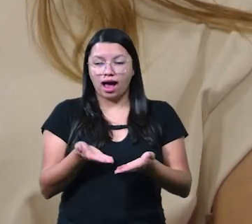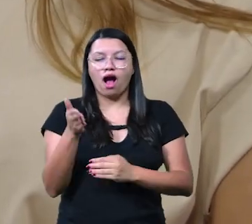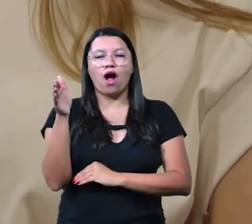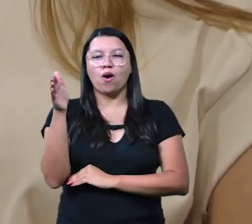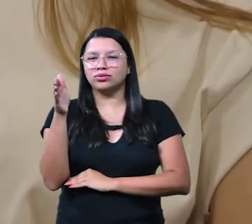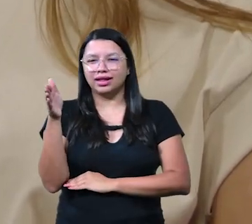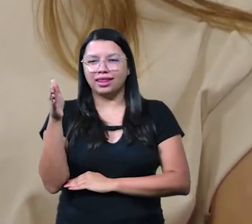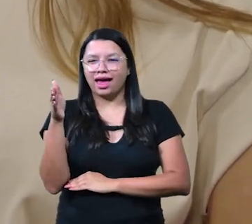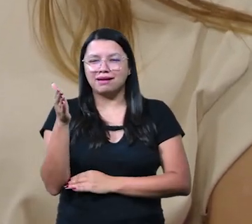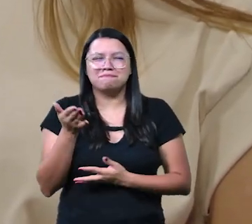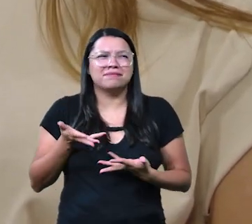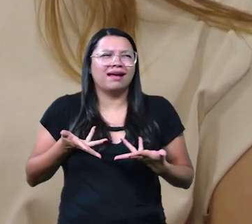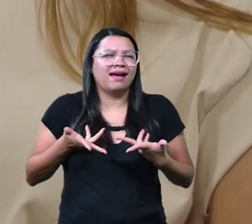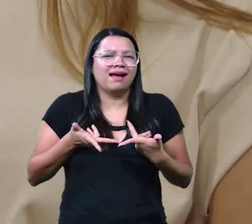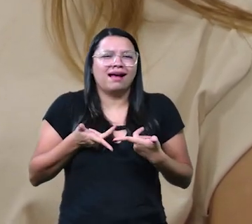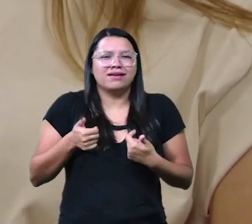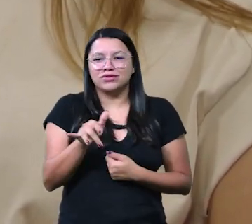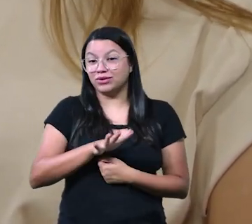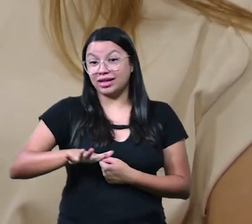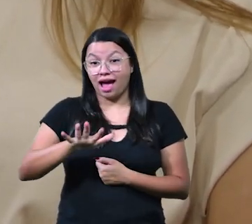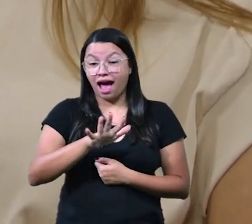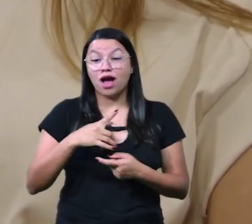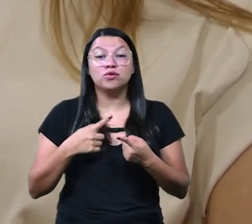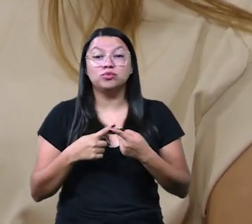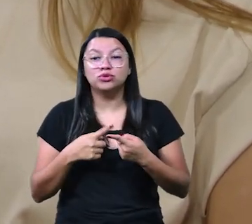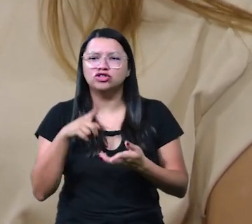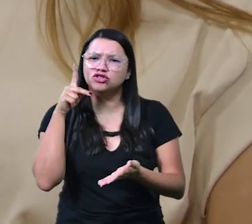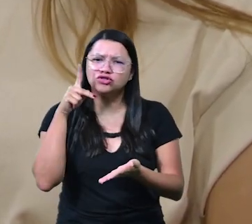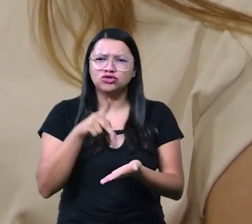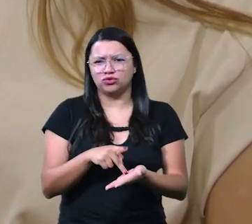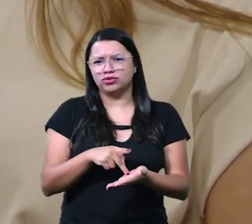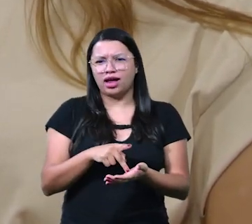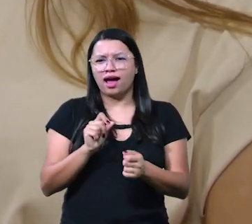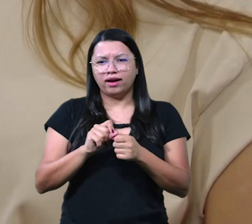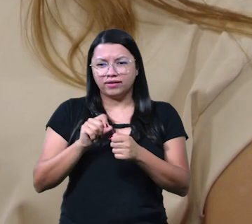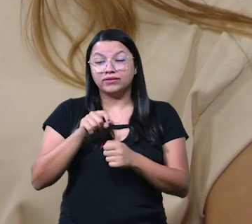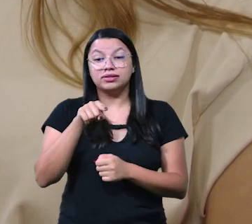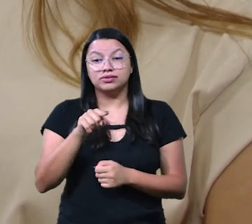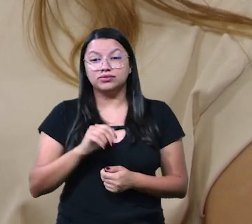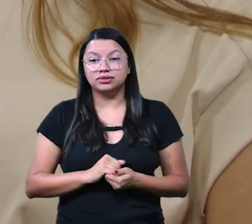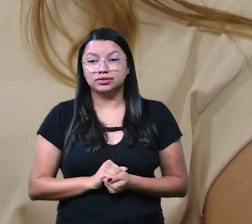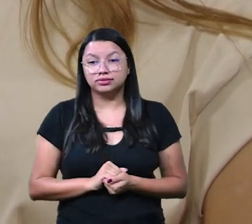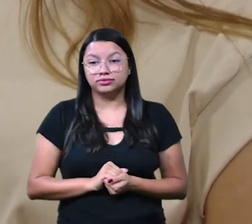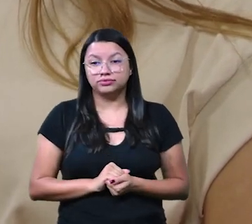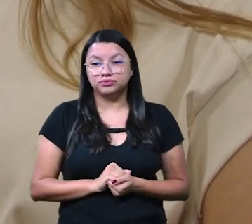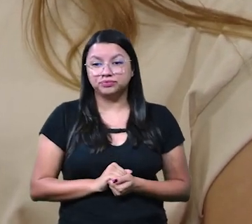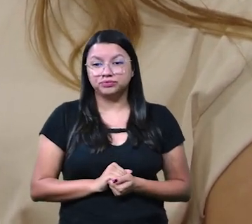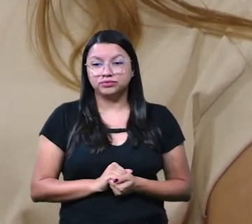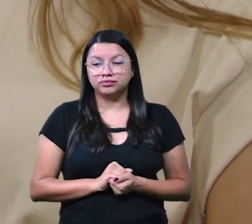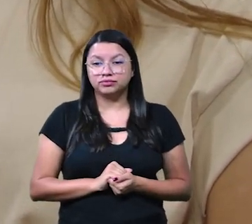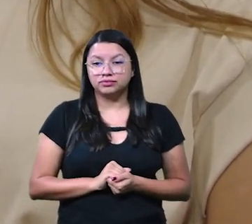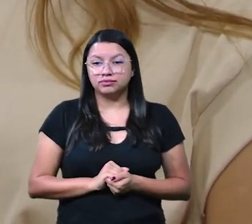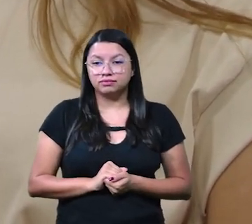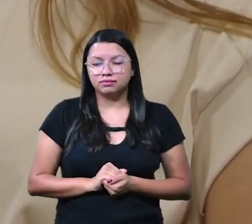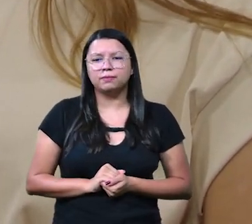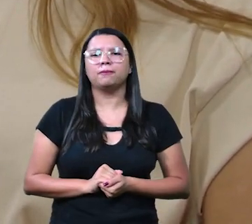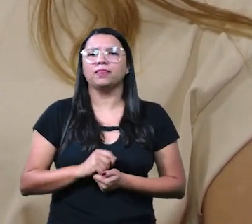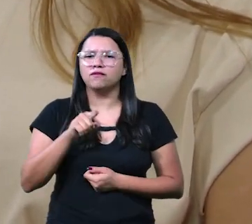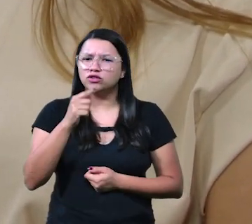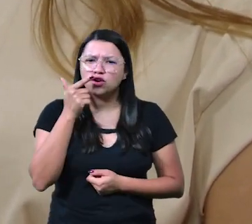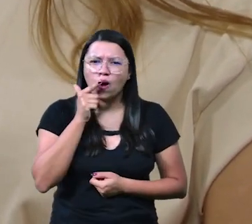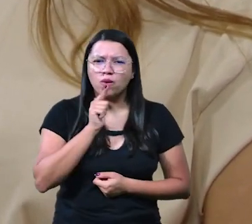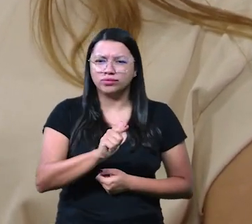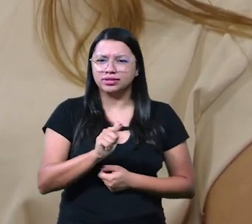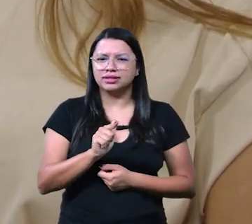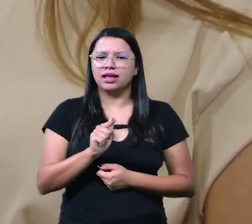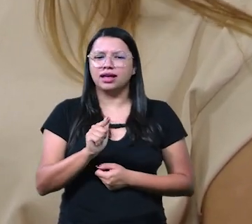uma excelente área, porque realmente vai fazer com que você consiga ali